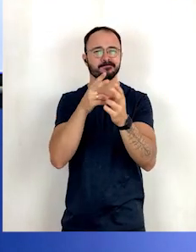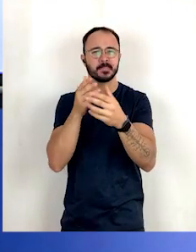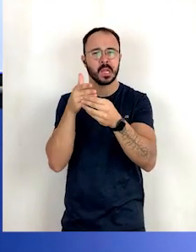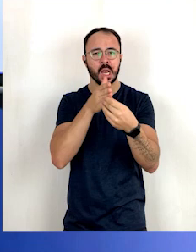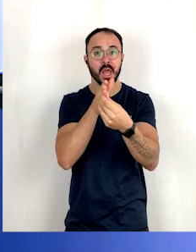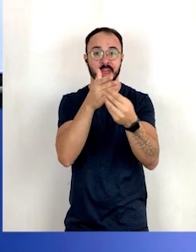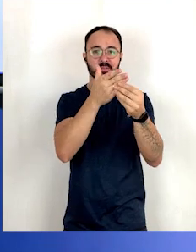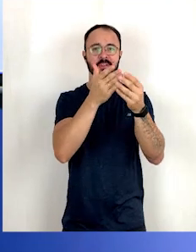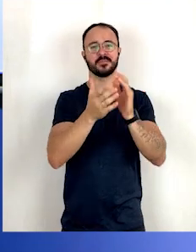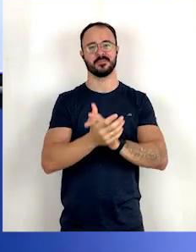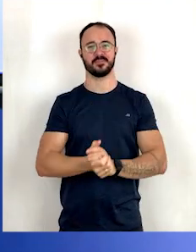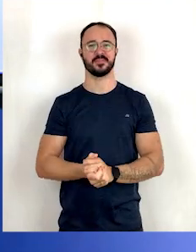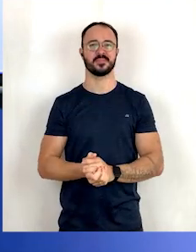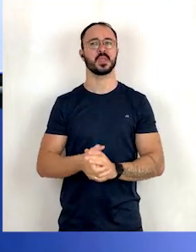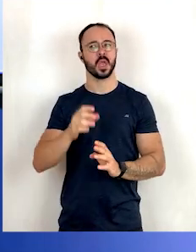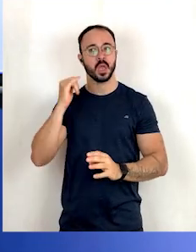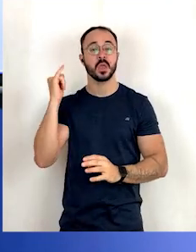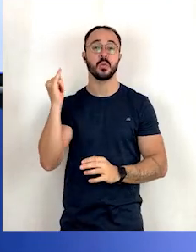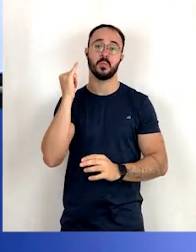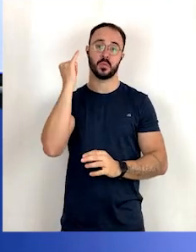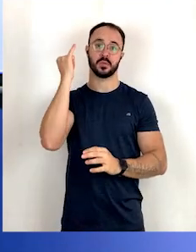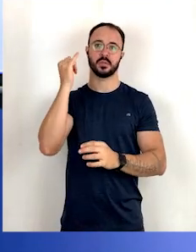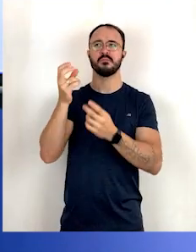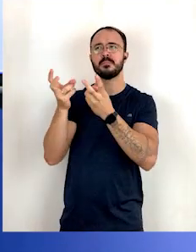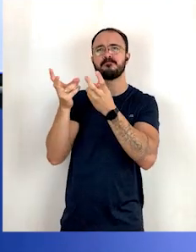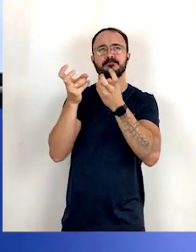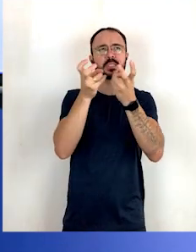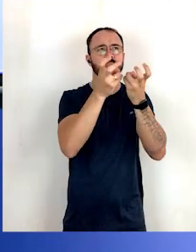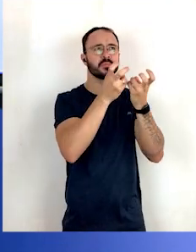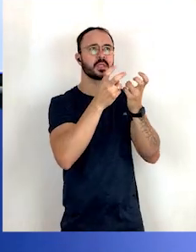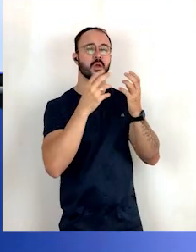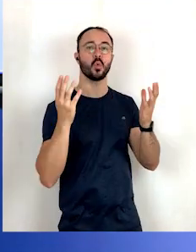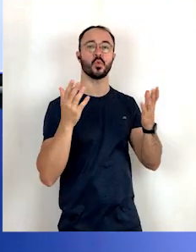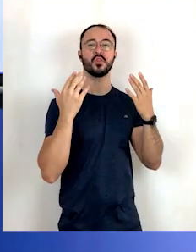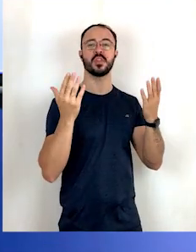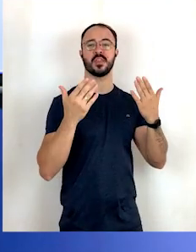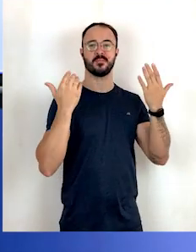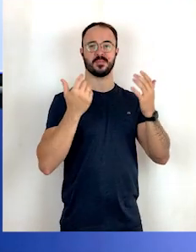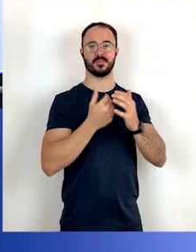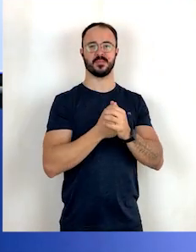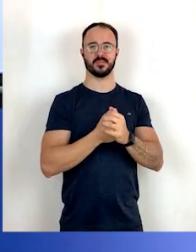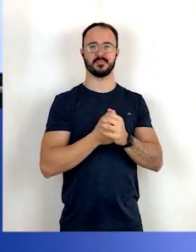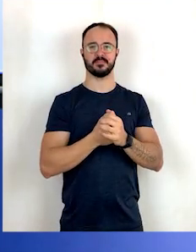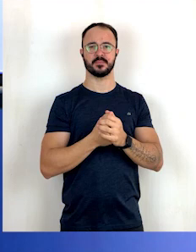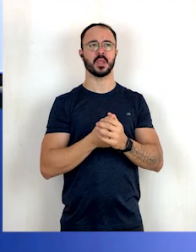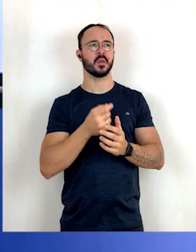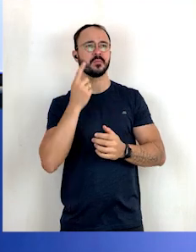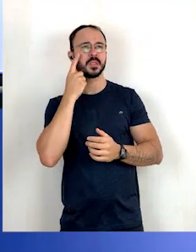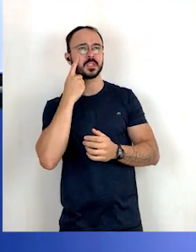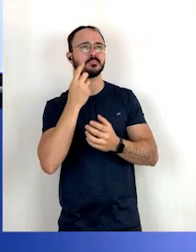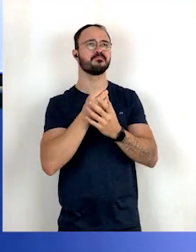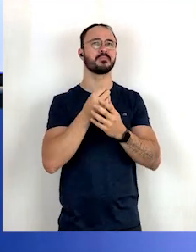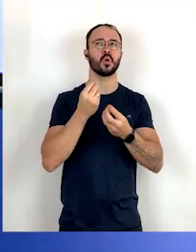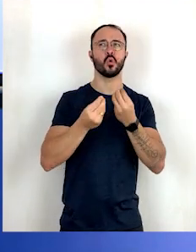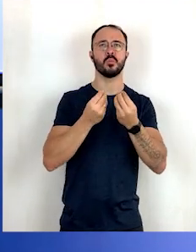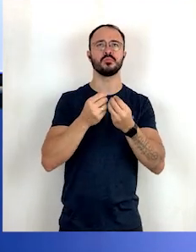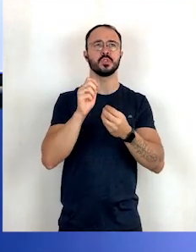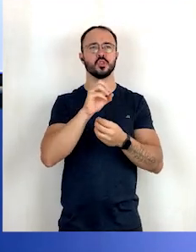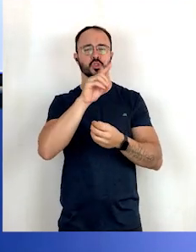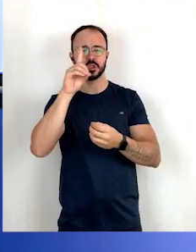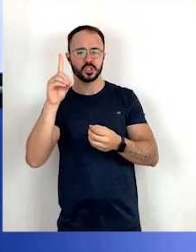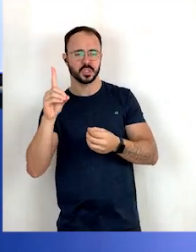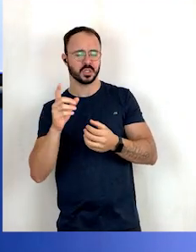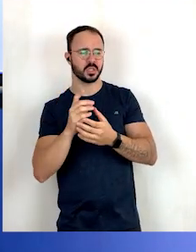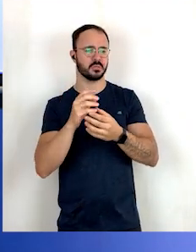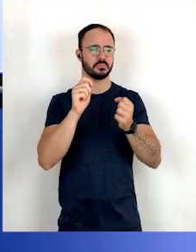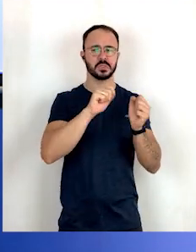para a determinação de tipos climáticos e também para a previsão de tempo, que é aquela previsão que acontece em poucos dias, em poucas